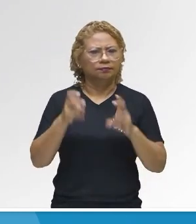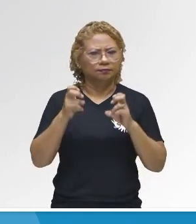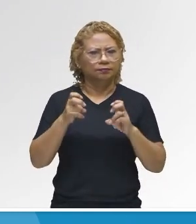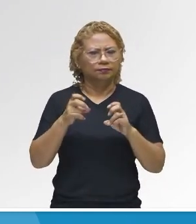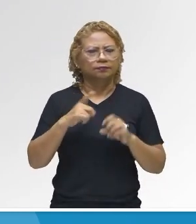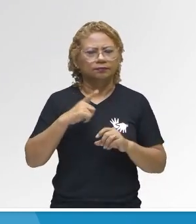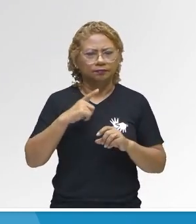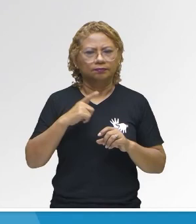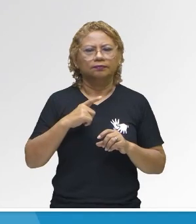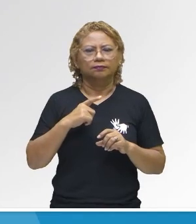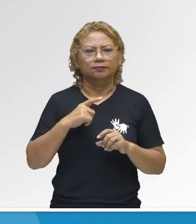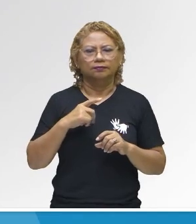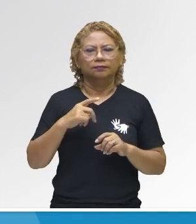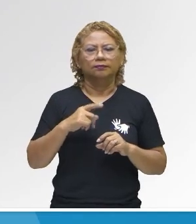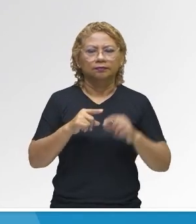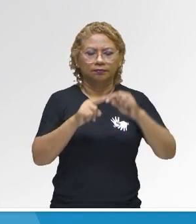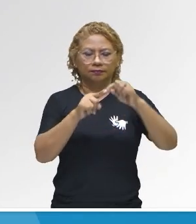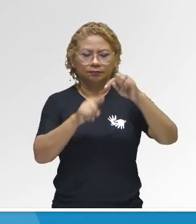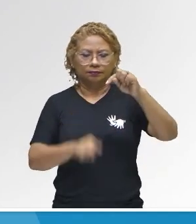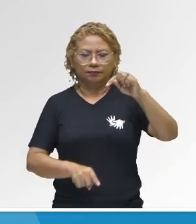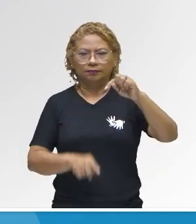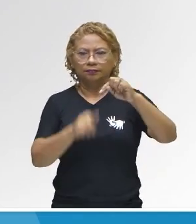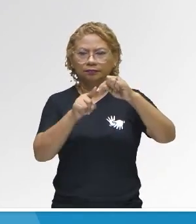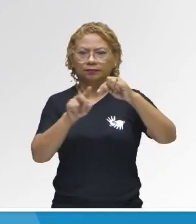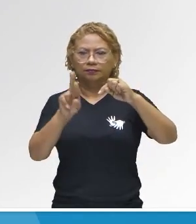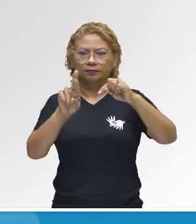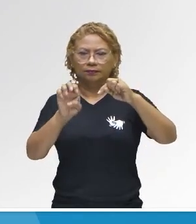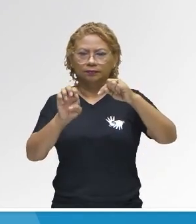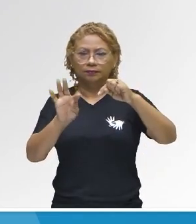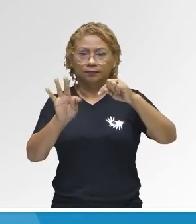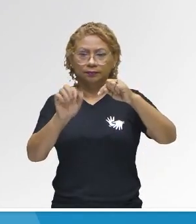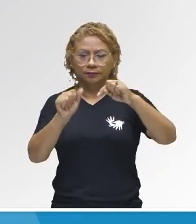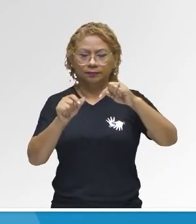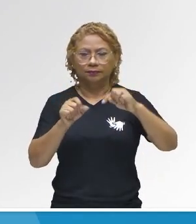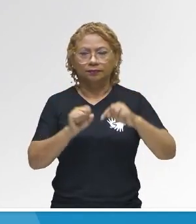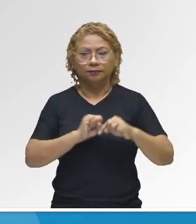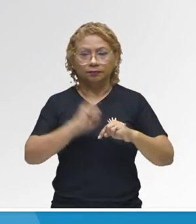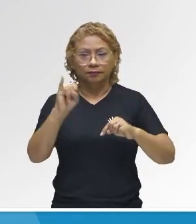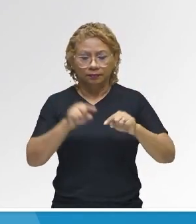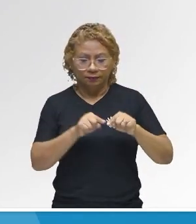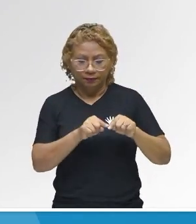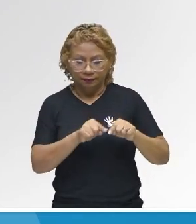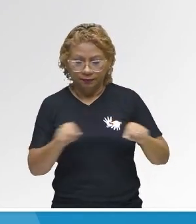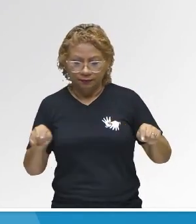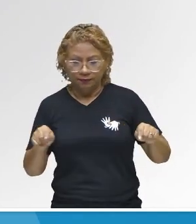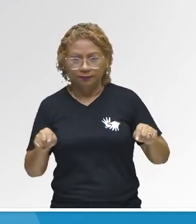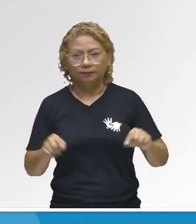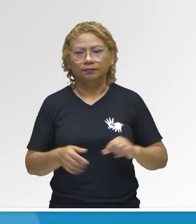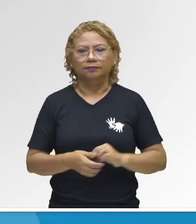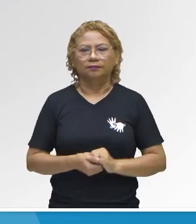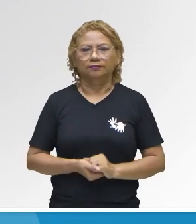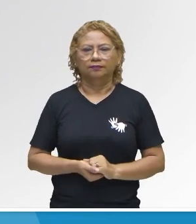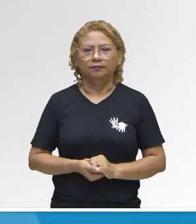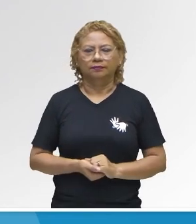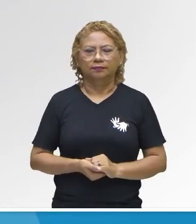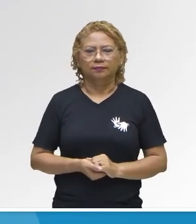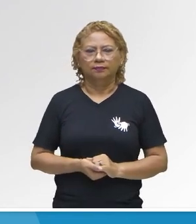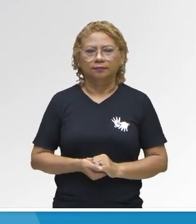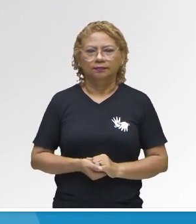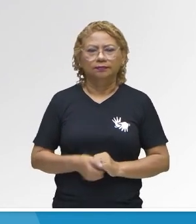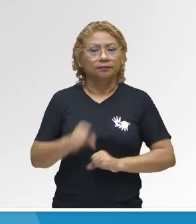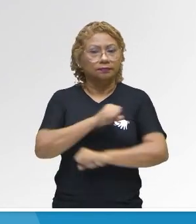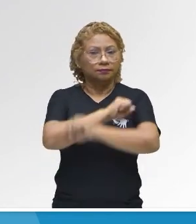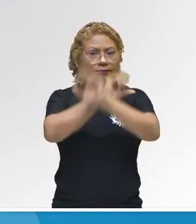reta, se você tem a formação de um ponto, ou se você tem a formação de um outro plano. Tudo bem? Espero ter